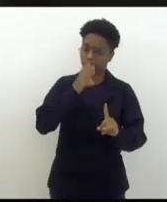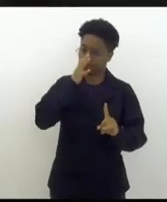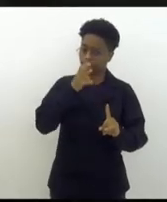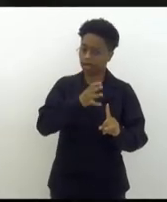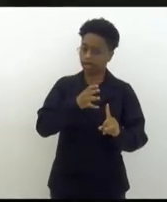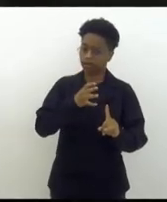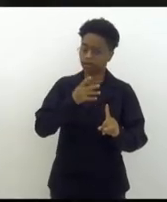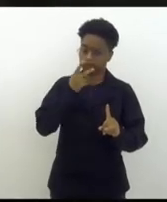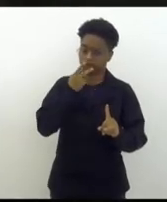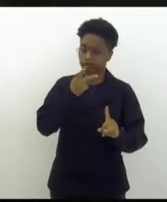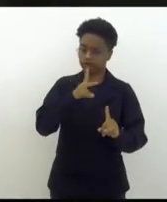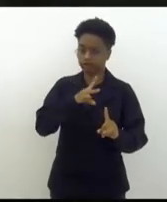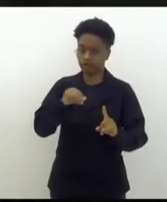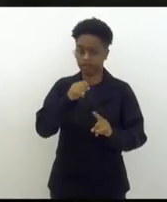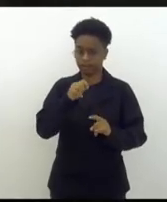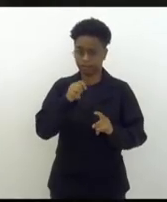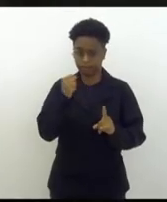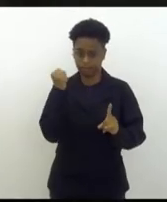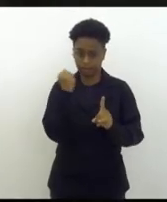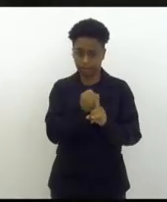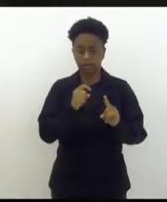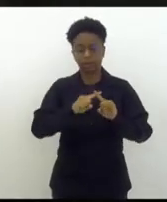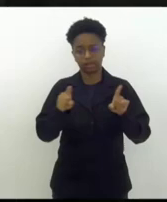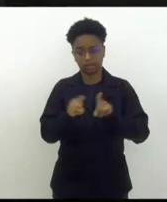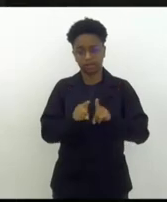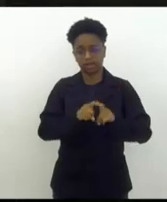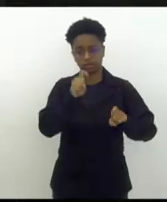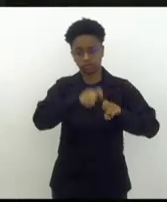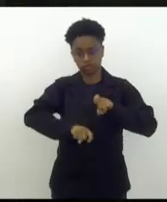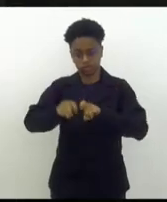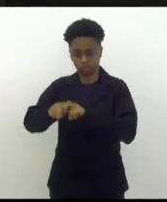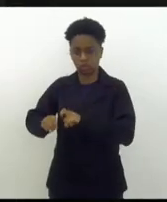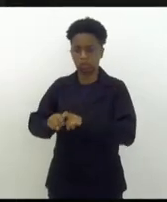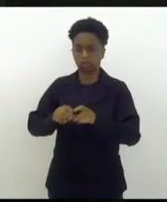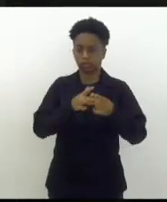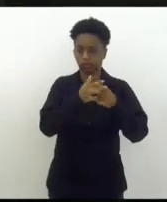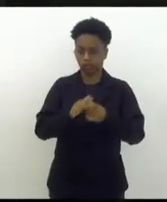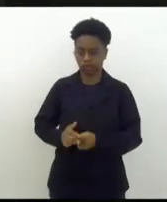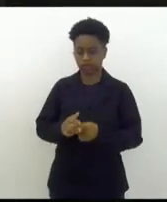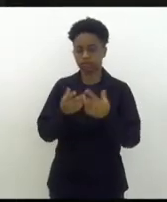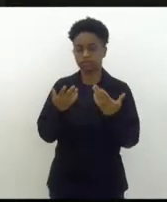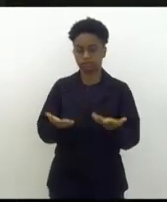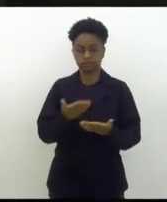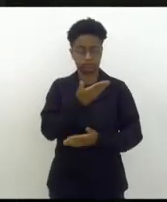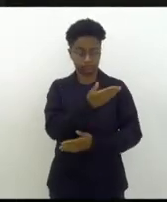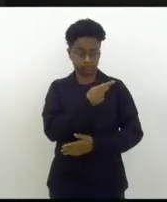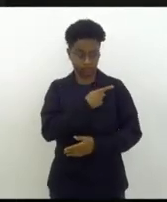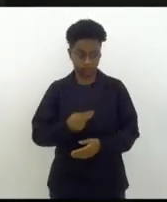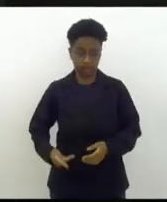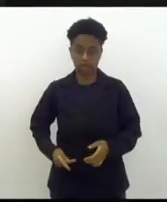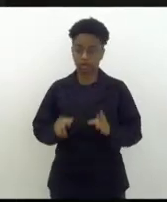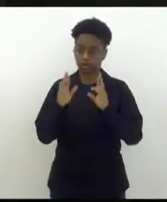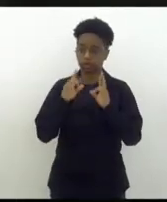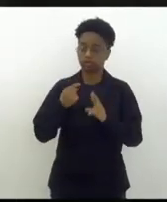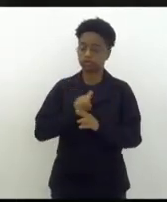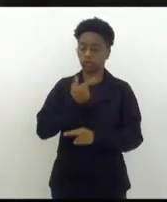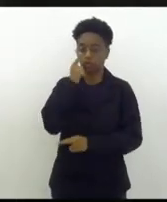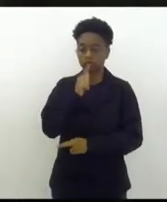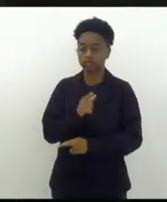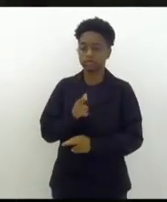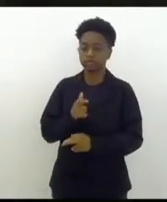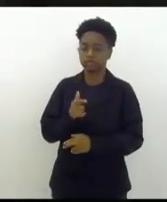ameaças de estupro corretivo então senhora presidente que a gente possa se afirmar cada vez mais